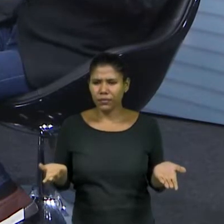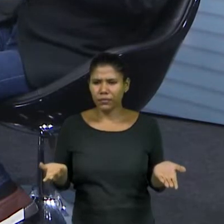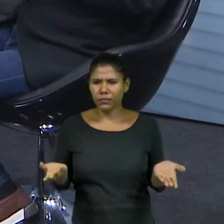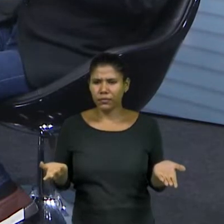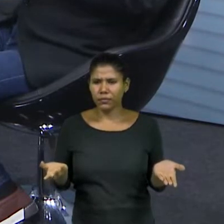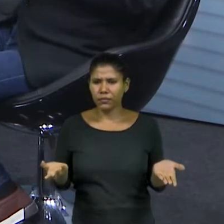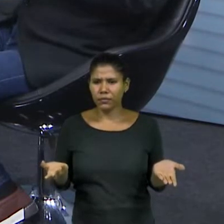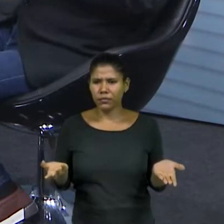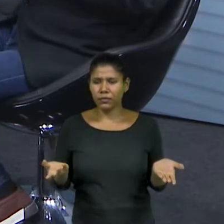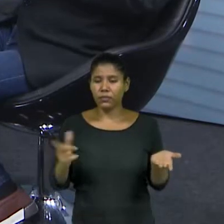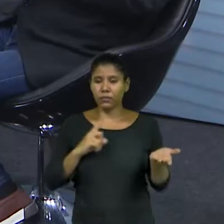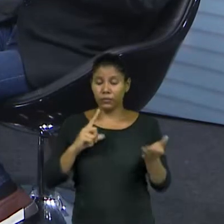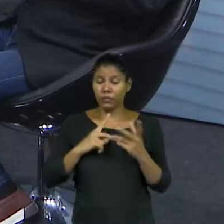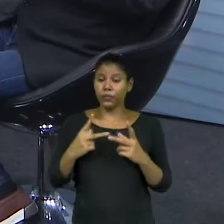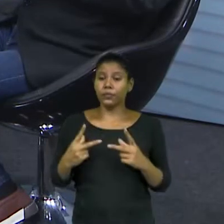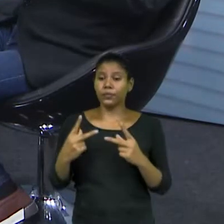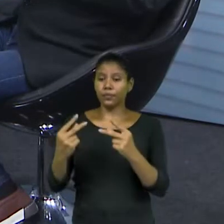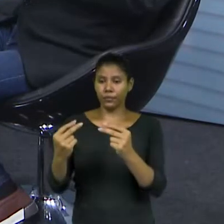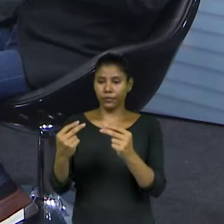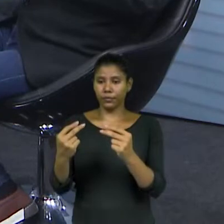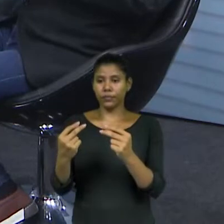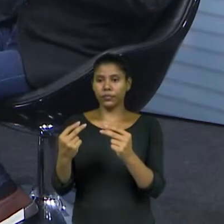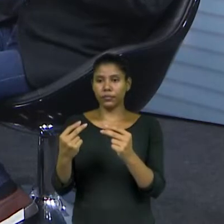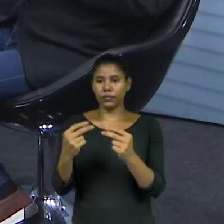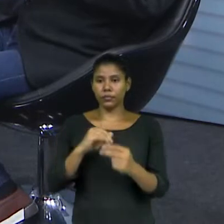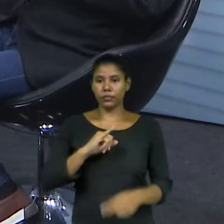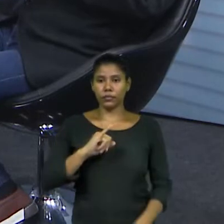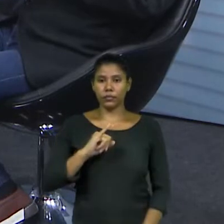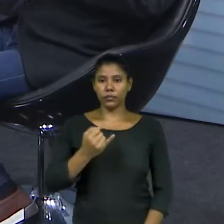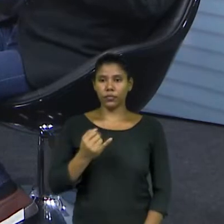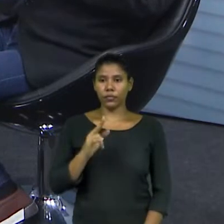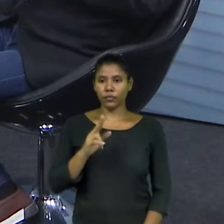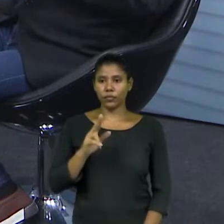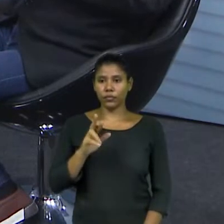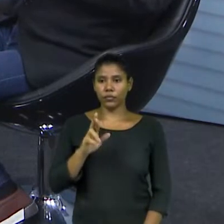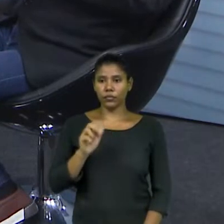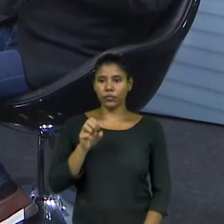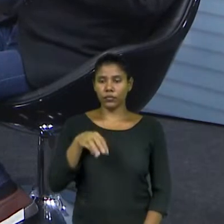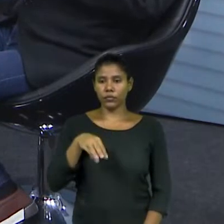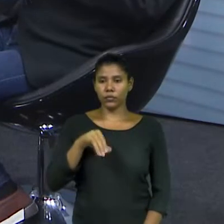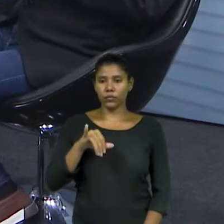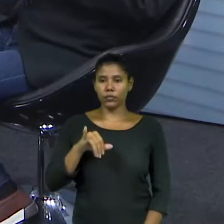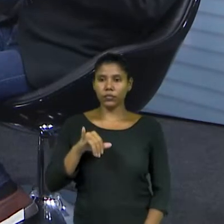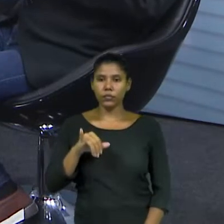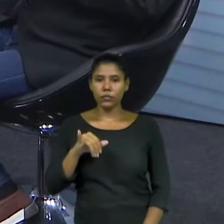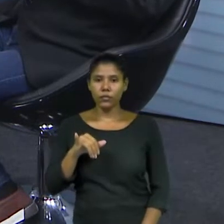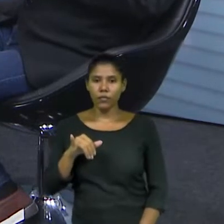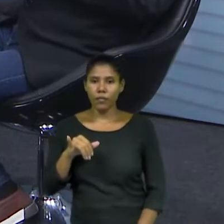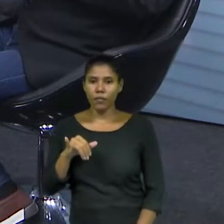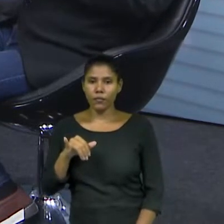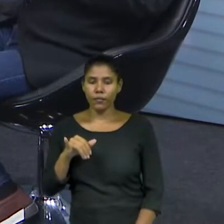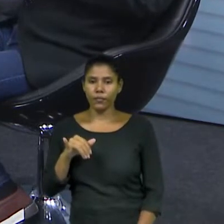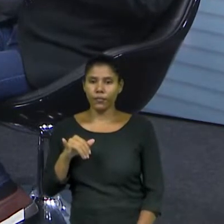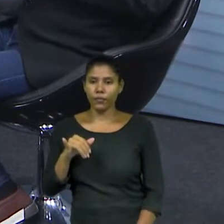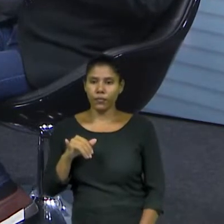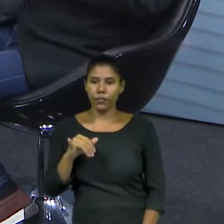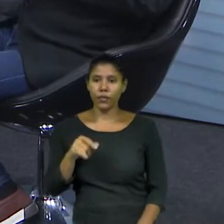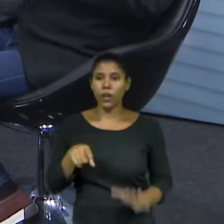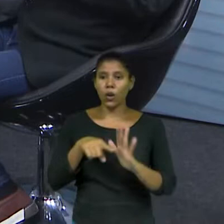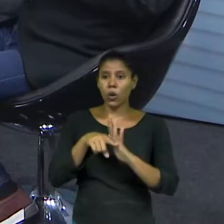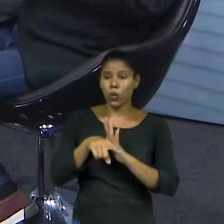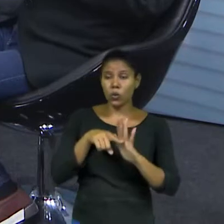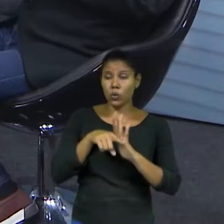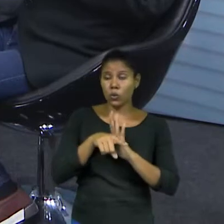foram premiados, contemplados. Jurandir Picanço, que é uma referência, é o nosso senhor energia, né? Consultor de energia da